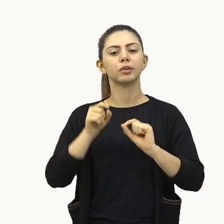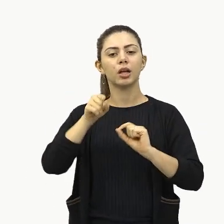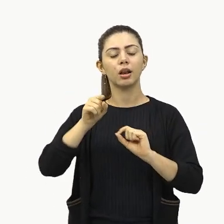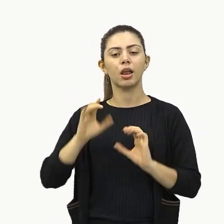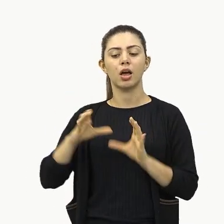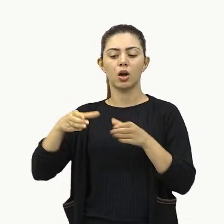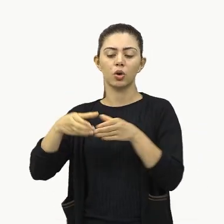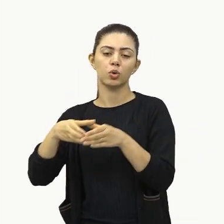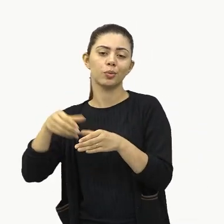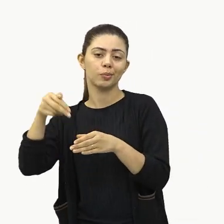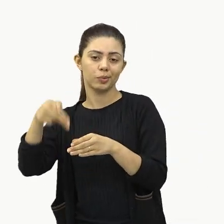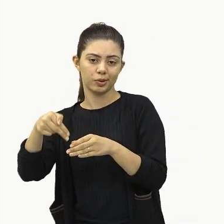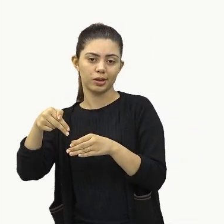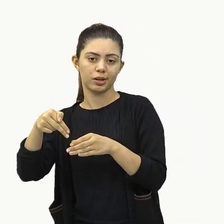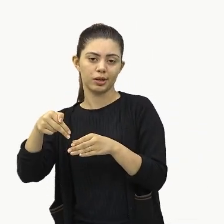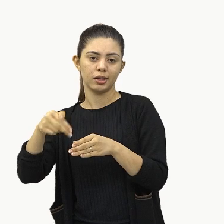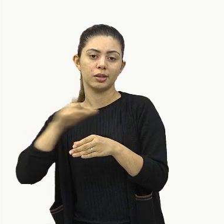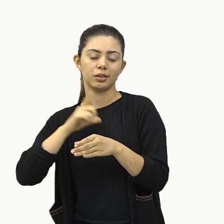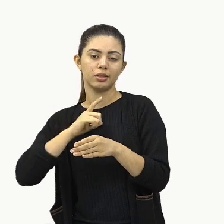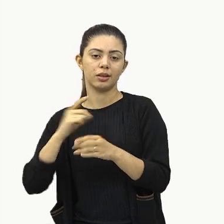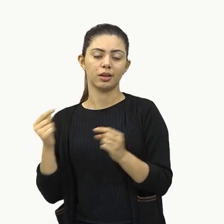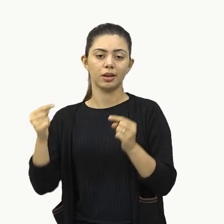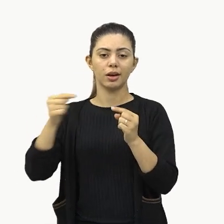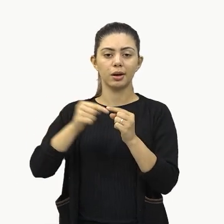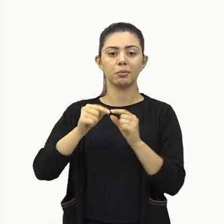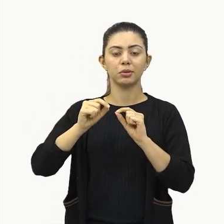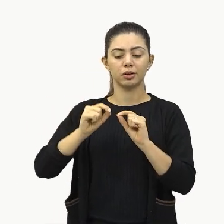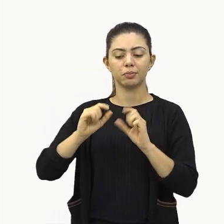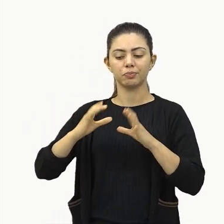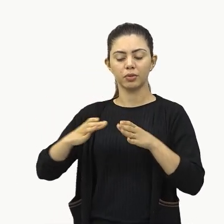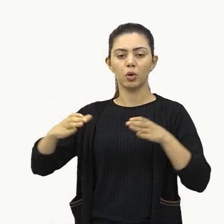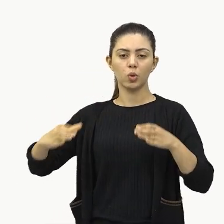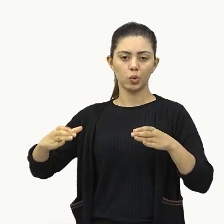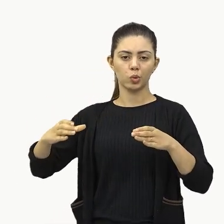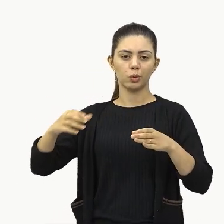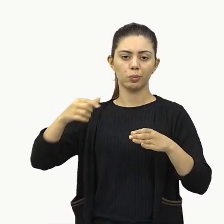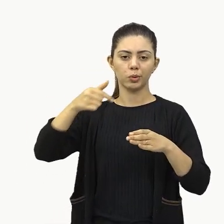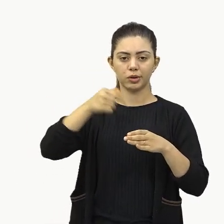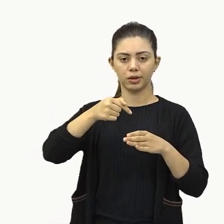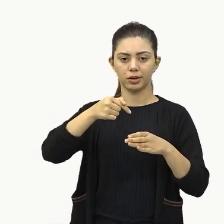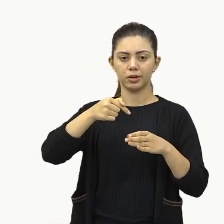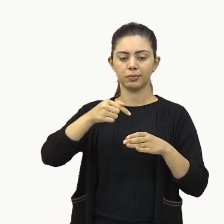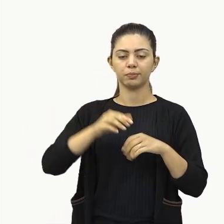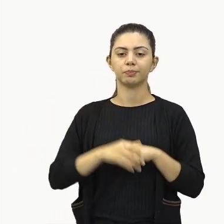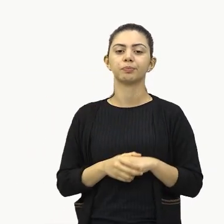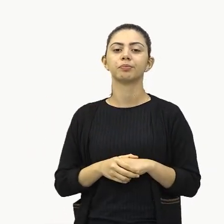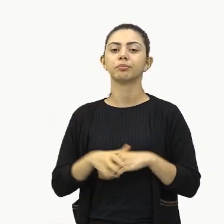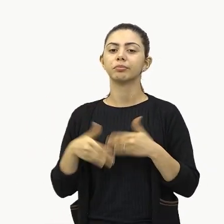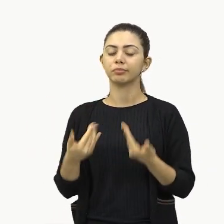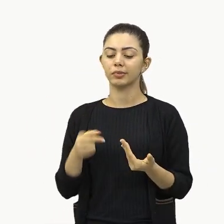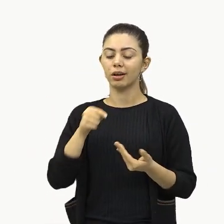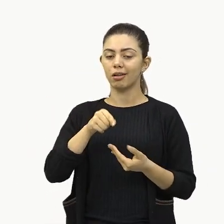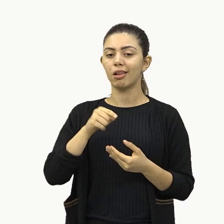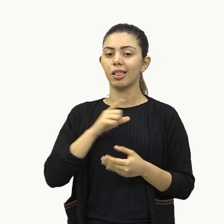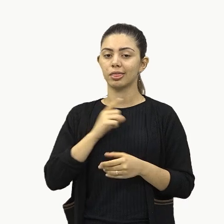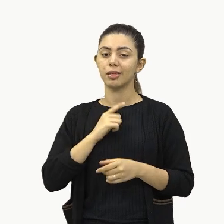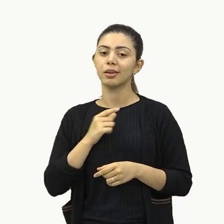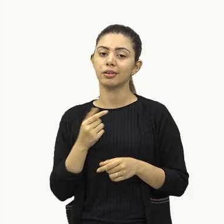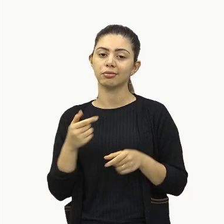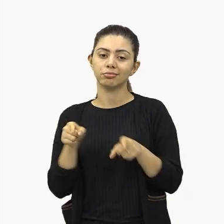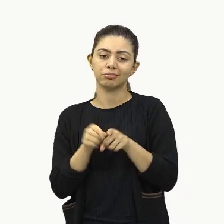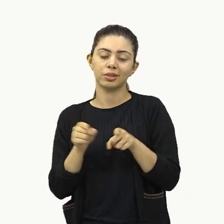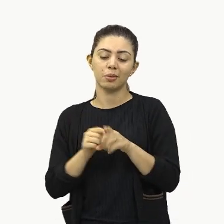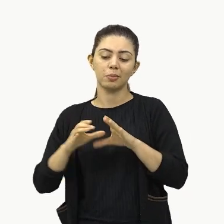dos naturais é subconjunto dos racionais. E o conjunto dos inteiros também